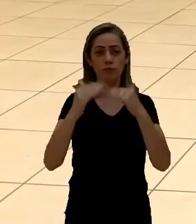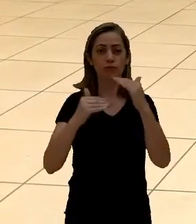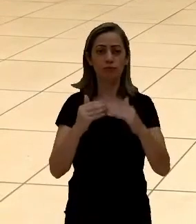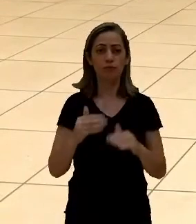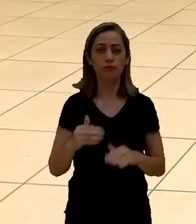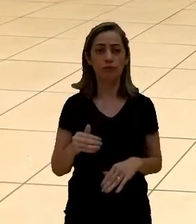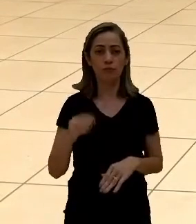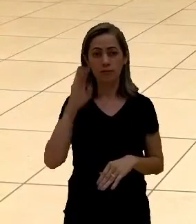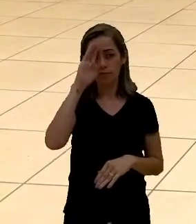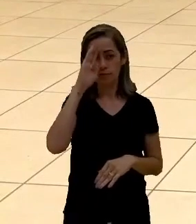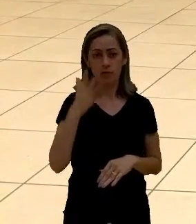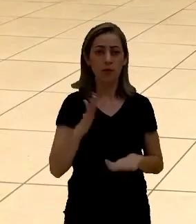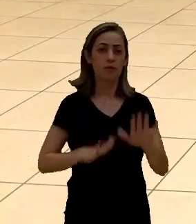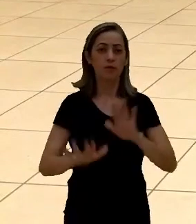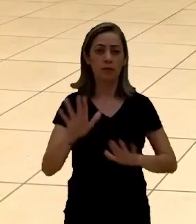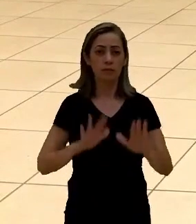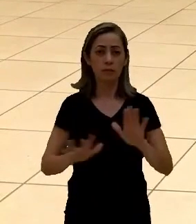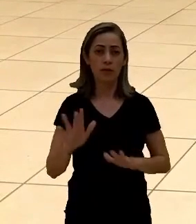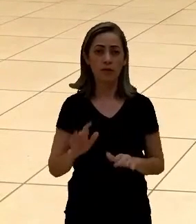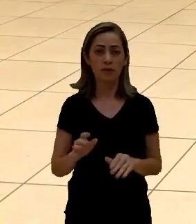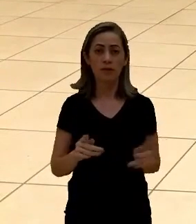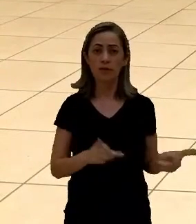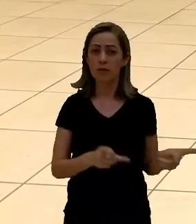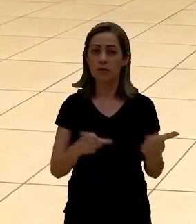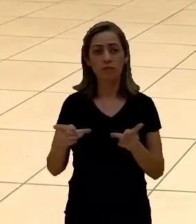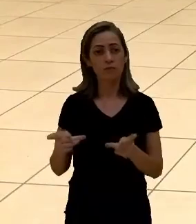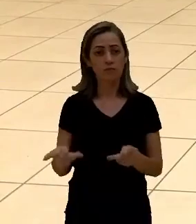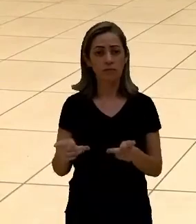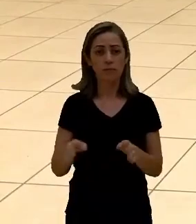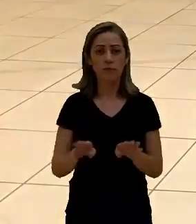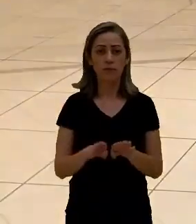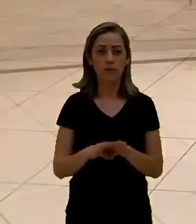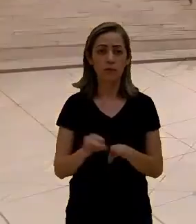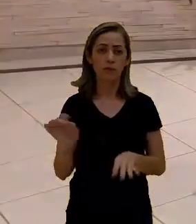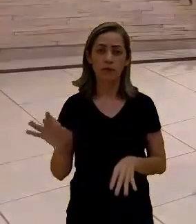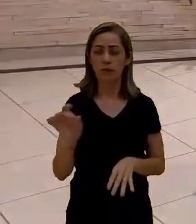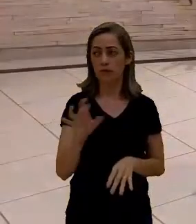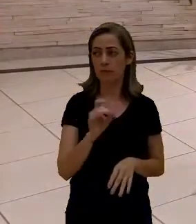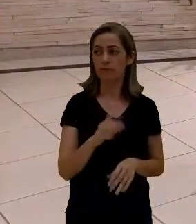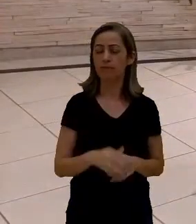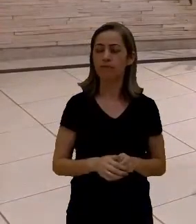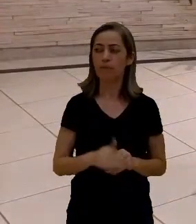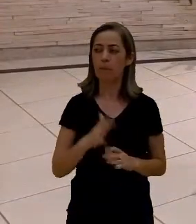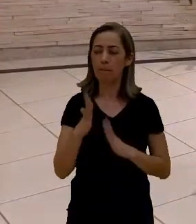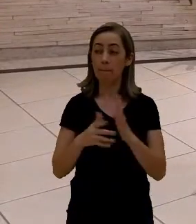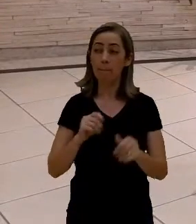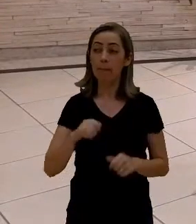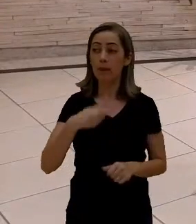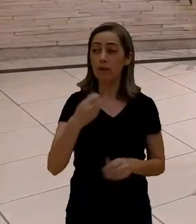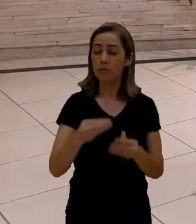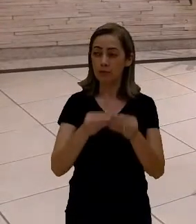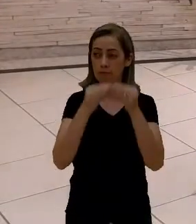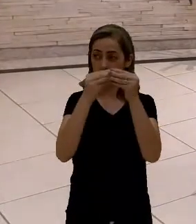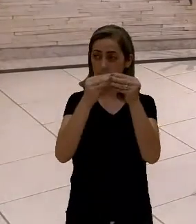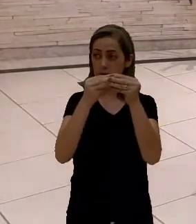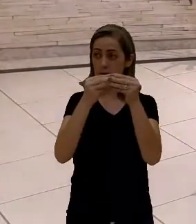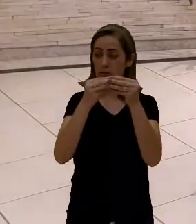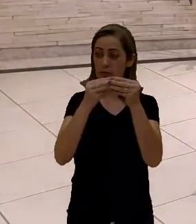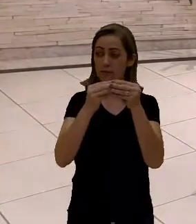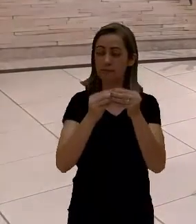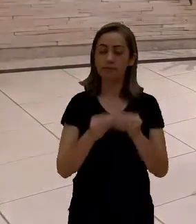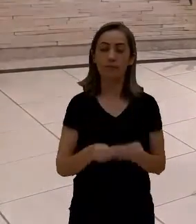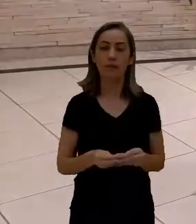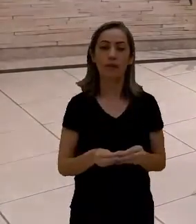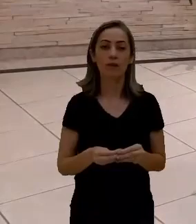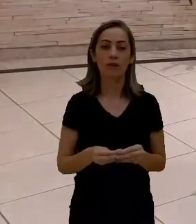vai dependendo dos do convite e da aptidão de cada um e falando agora sobre a missa em si né que é o nosso tema